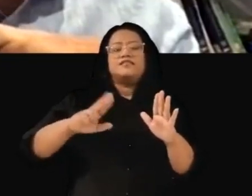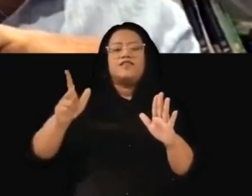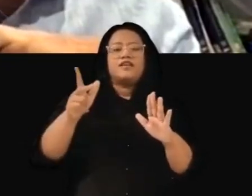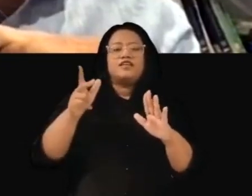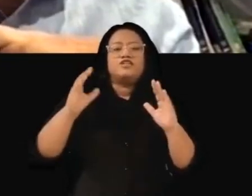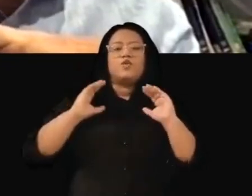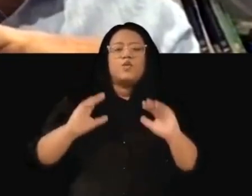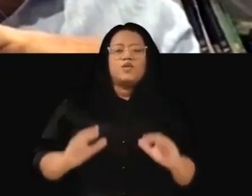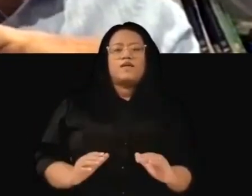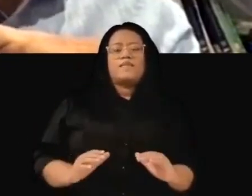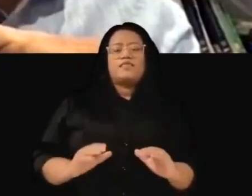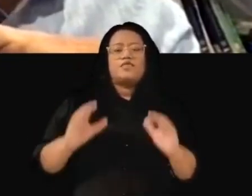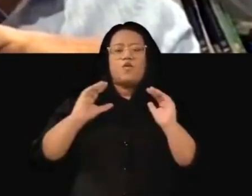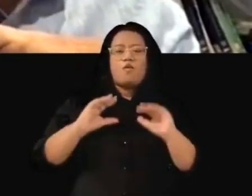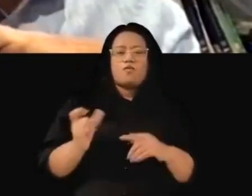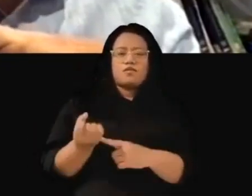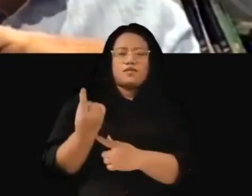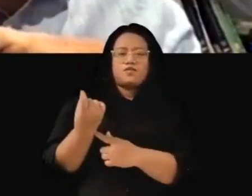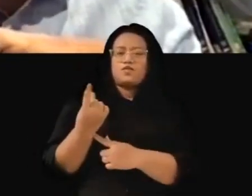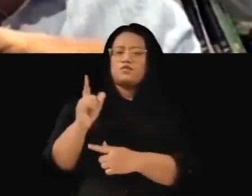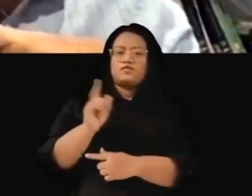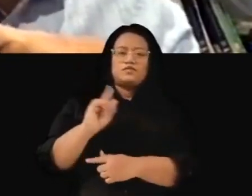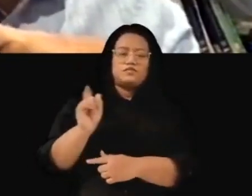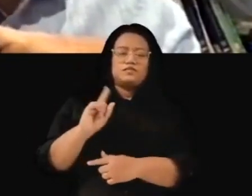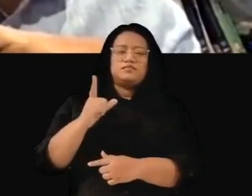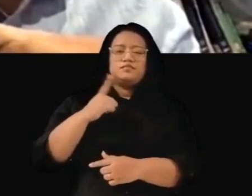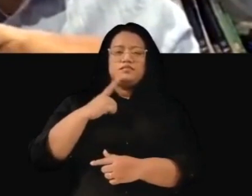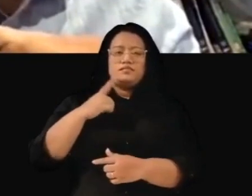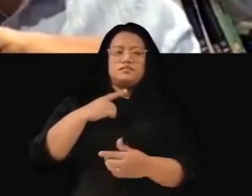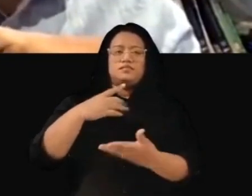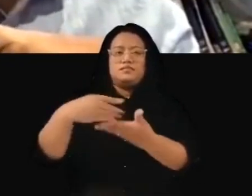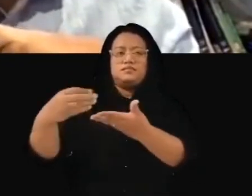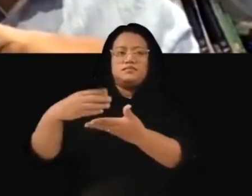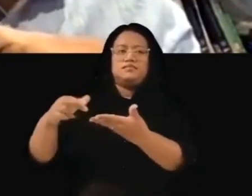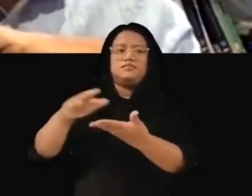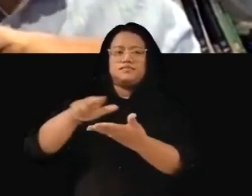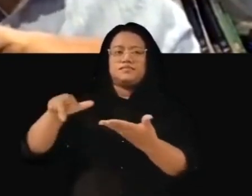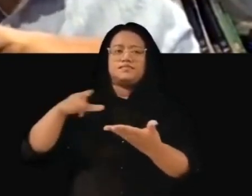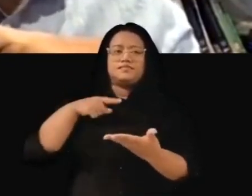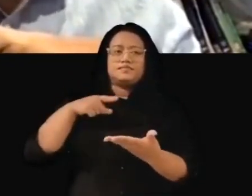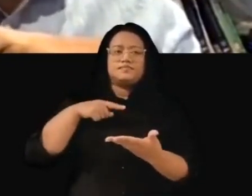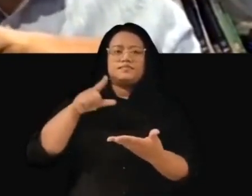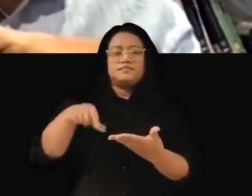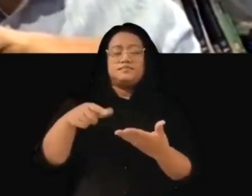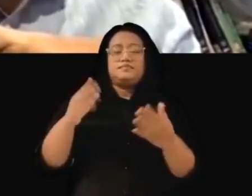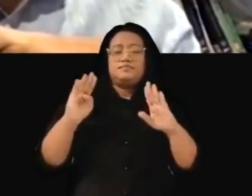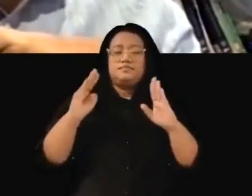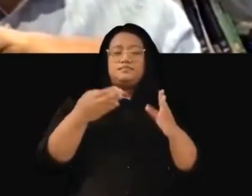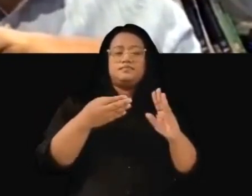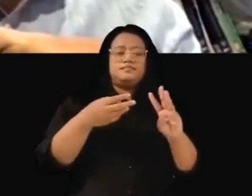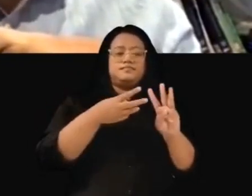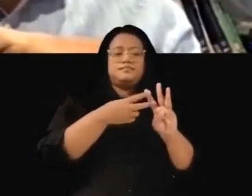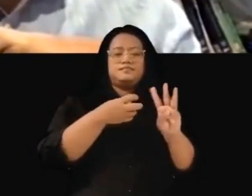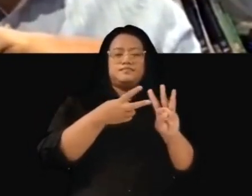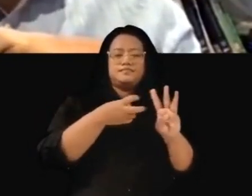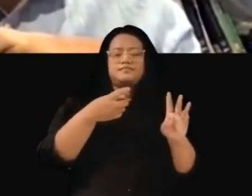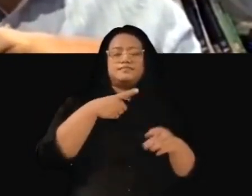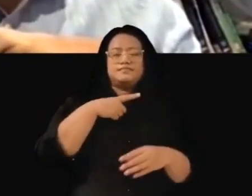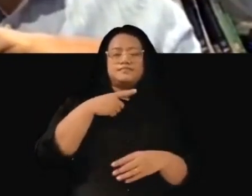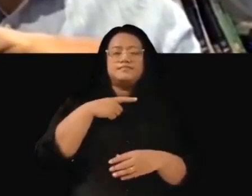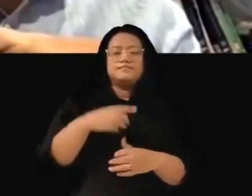não é um comportamento isolado, eu diria, né? Em especial quando envolve, por exemplo, povos originários, né? ainda